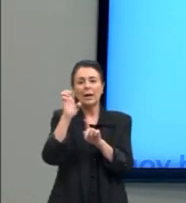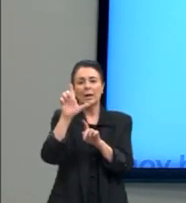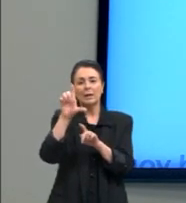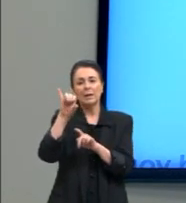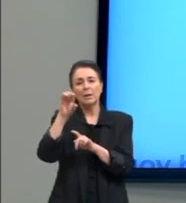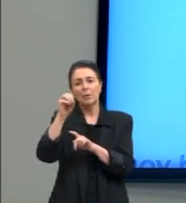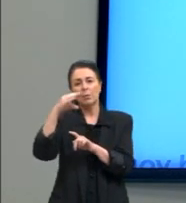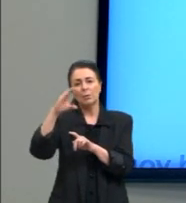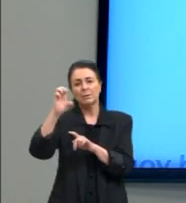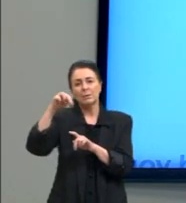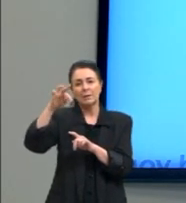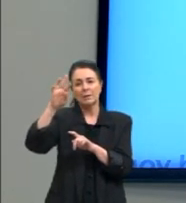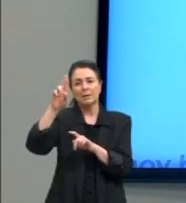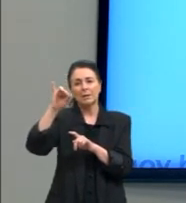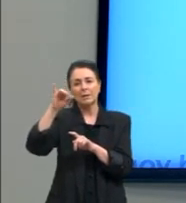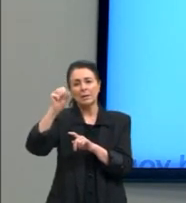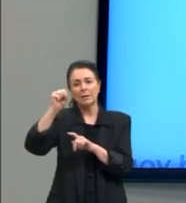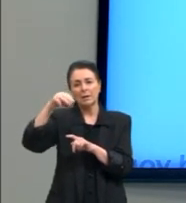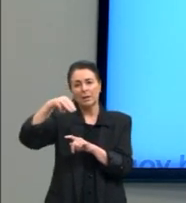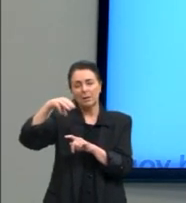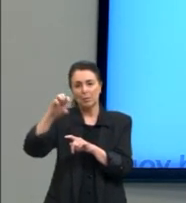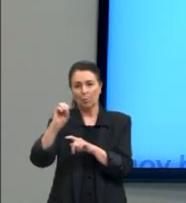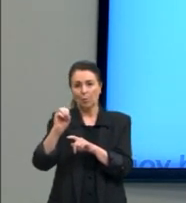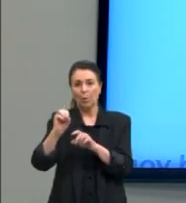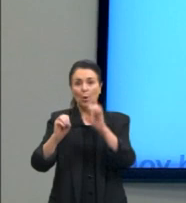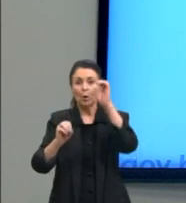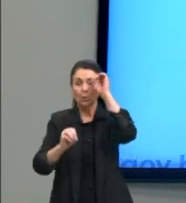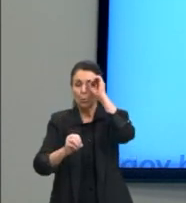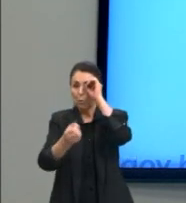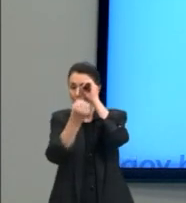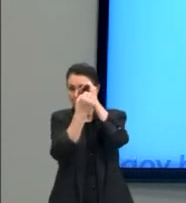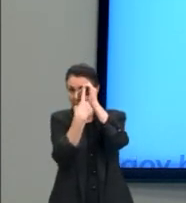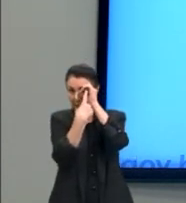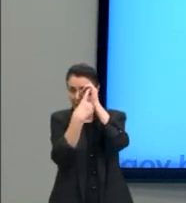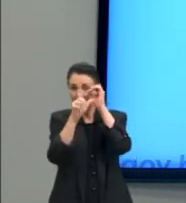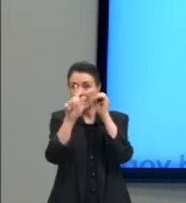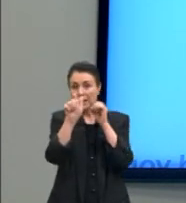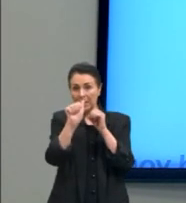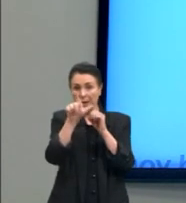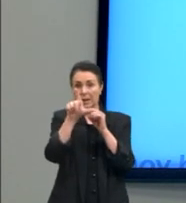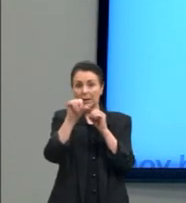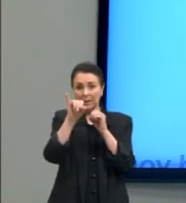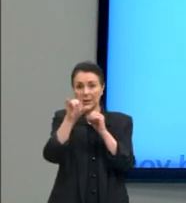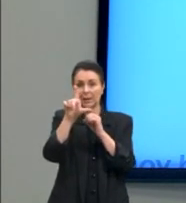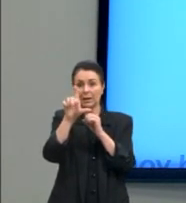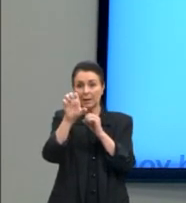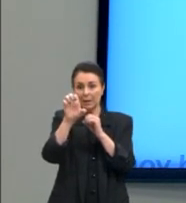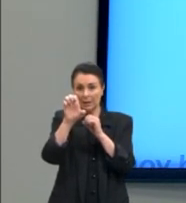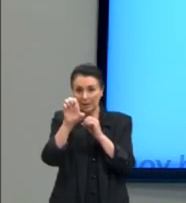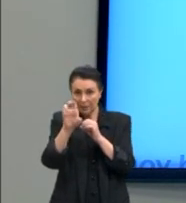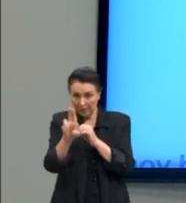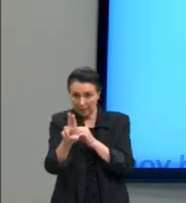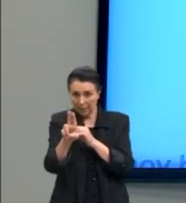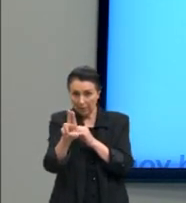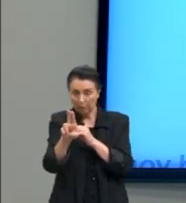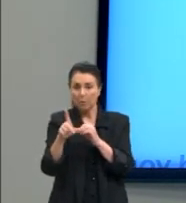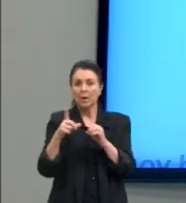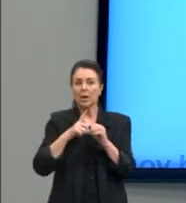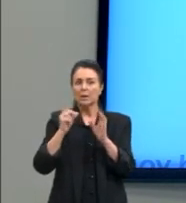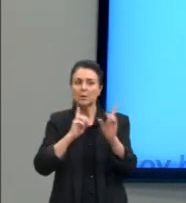é onde ele ele através de suas experiências com seus lunetas os seus telescópios ele descobre que o